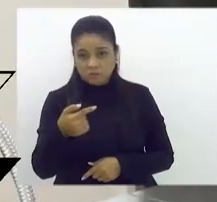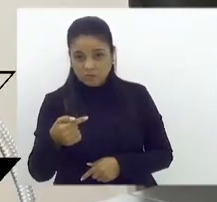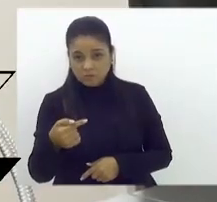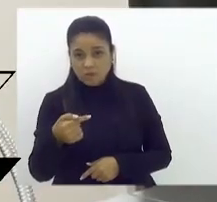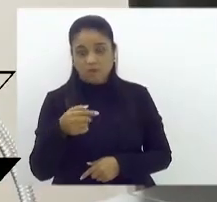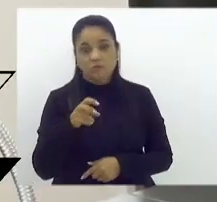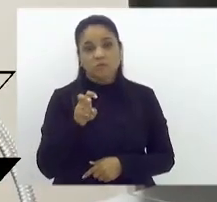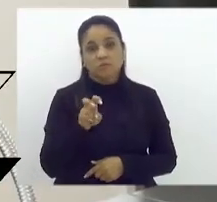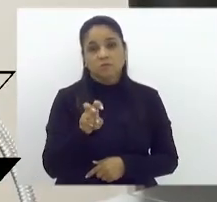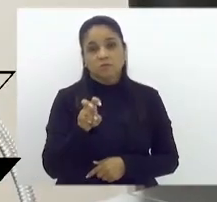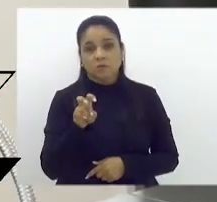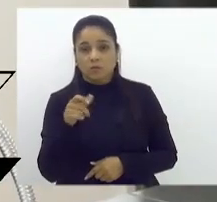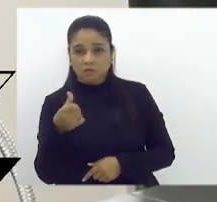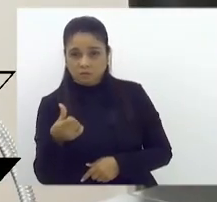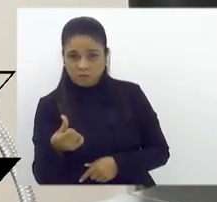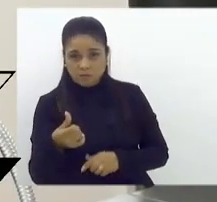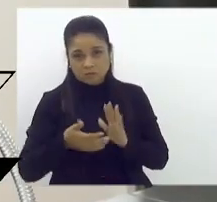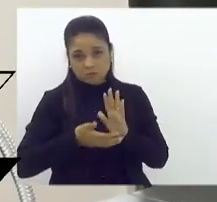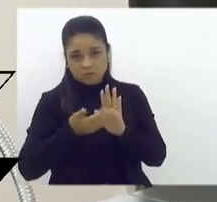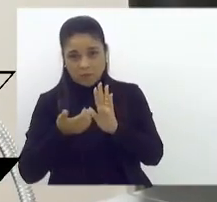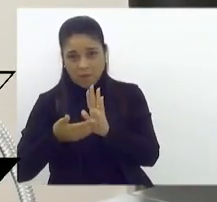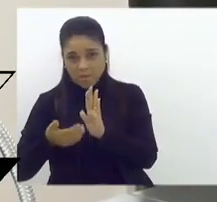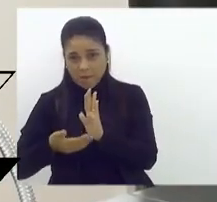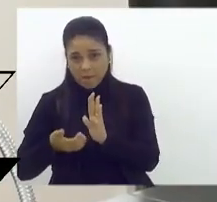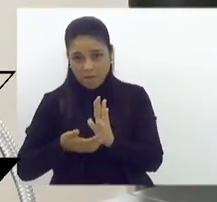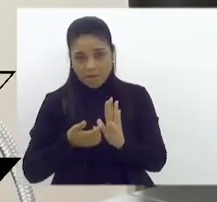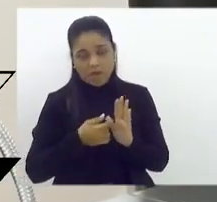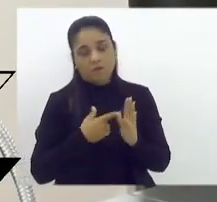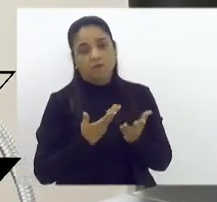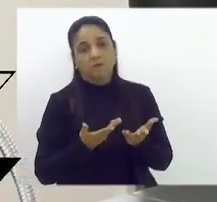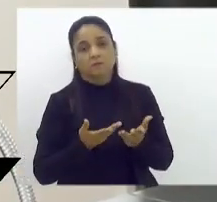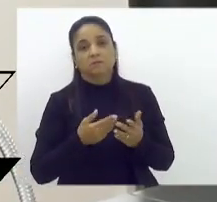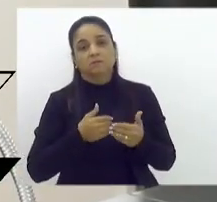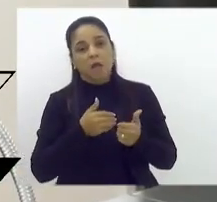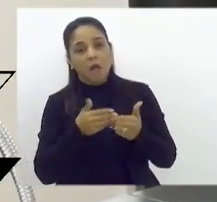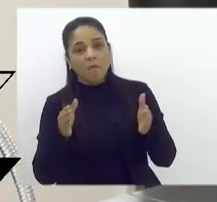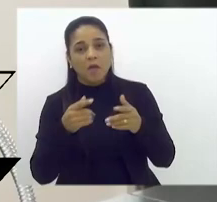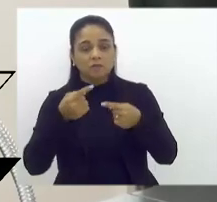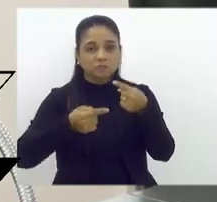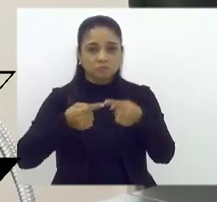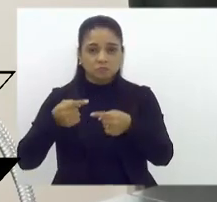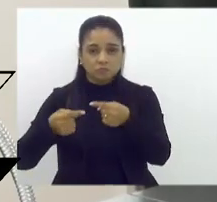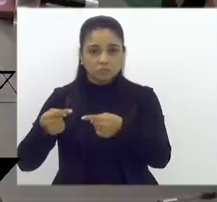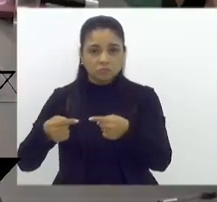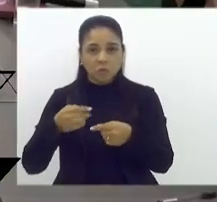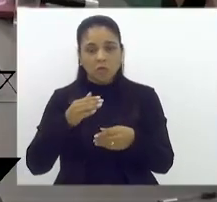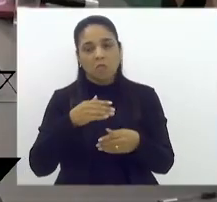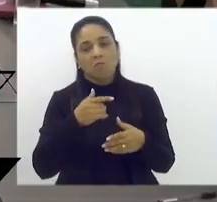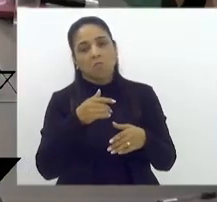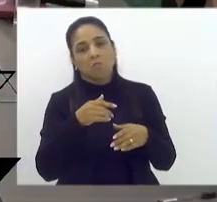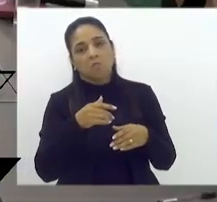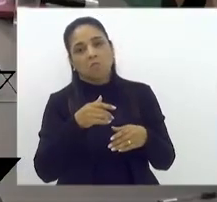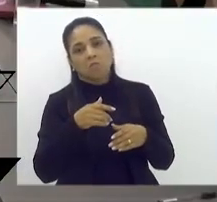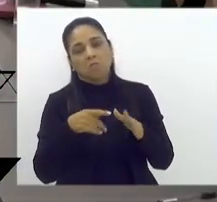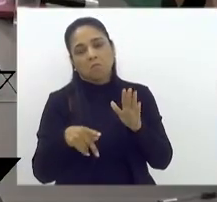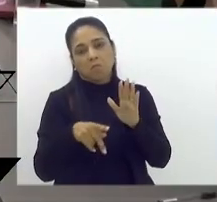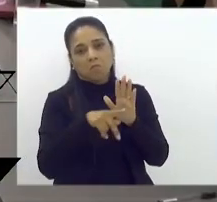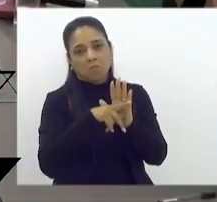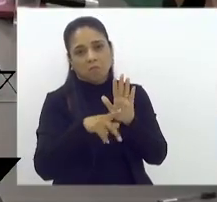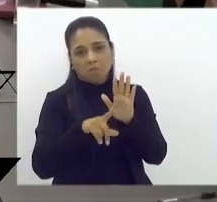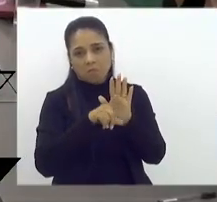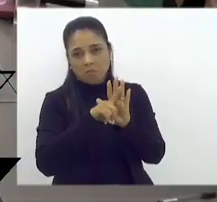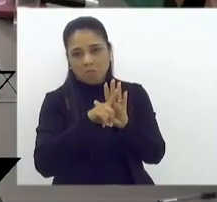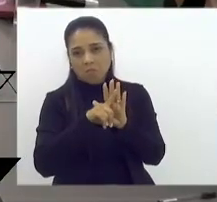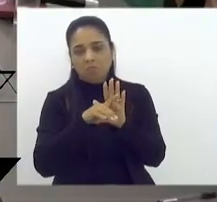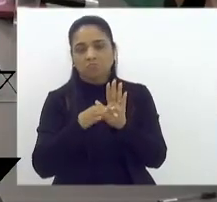47, 56. Nos demais, aberta a discussão, aqueles que queiram discutir, apresentar algum voto divergente nos